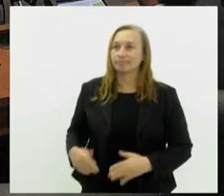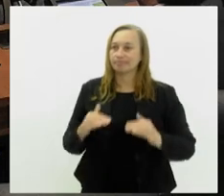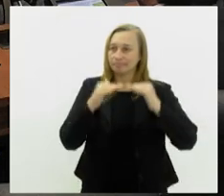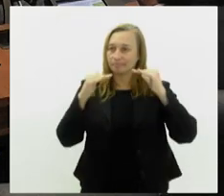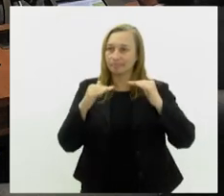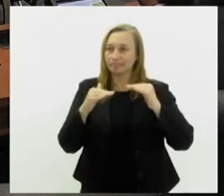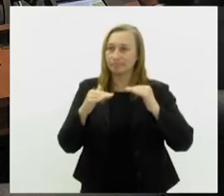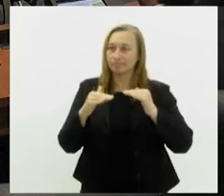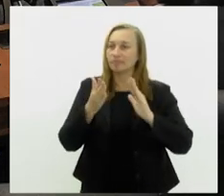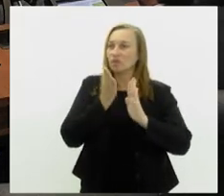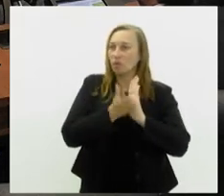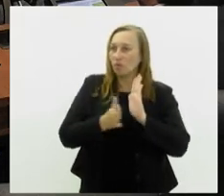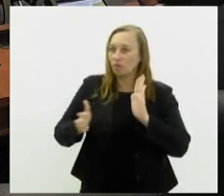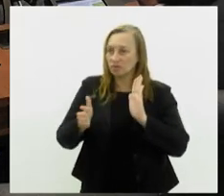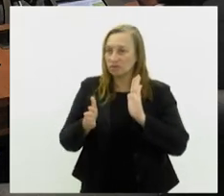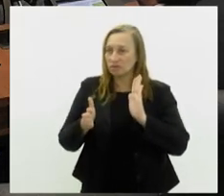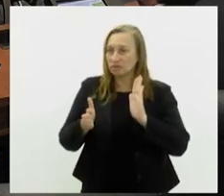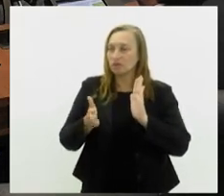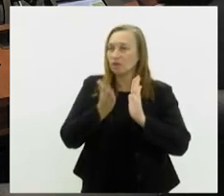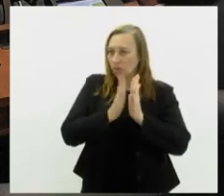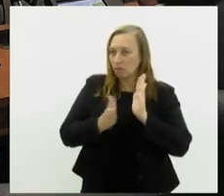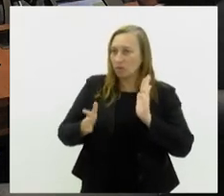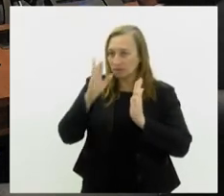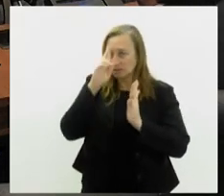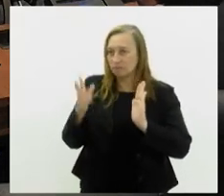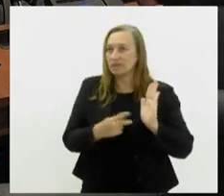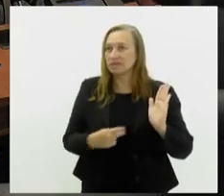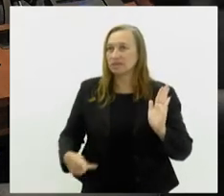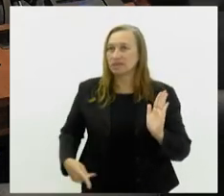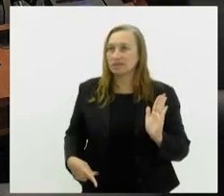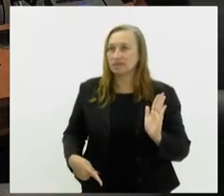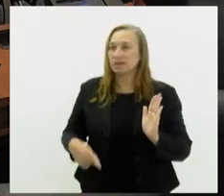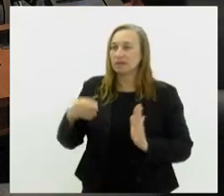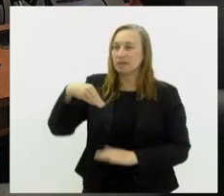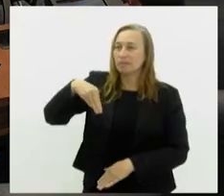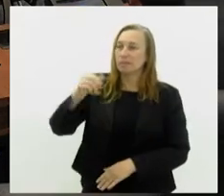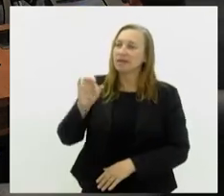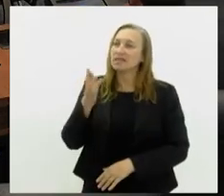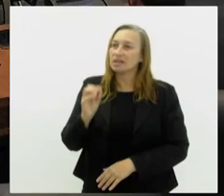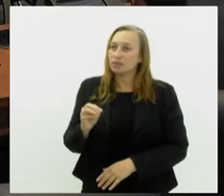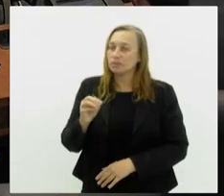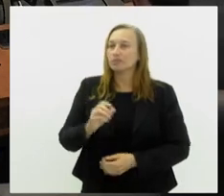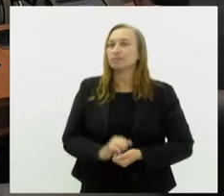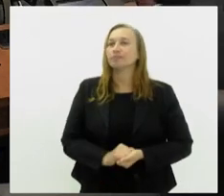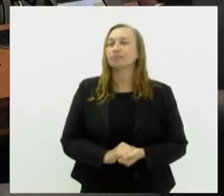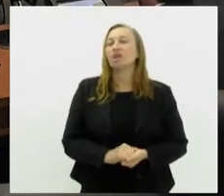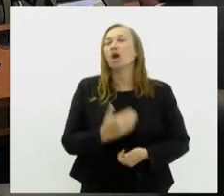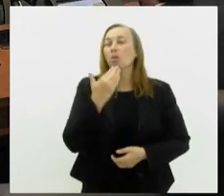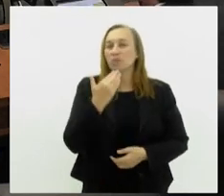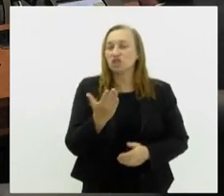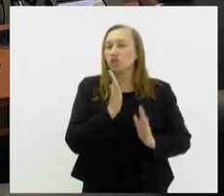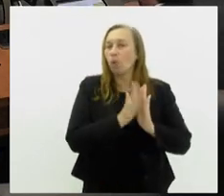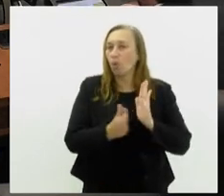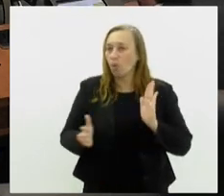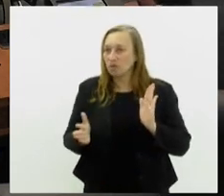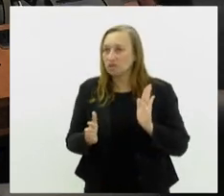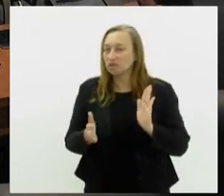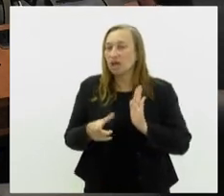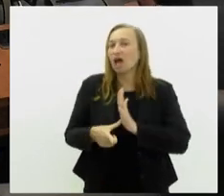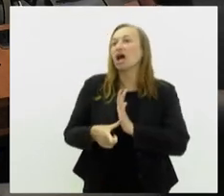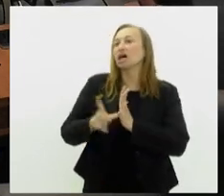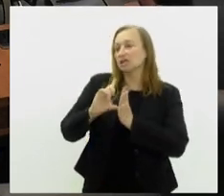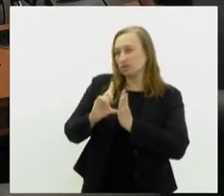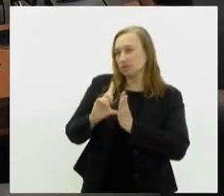questão... obrigado, Carlinho. Deputado... Questão de ordem, deputado Carlos. Macedo, um deputado minuto. Deputado Carlos. É que eu pedi a questão de ordem, antes de